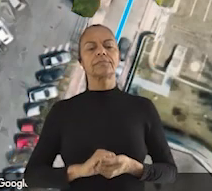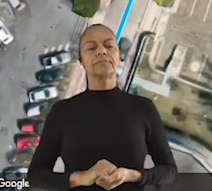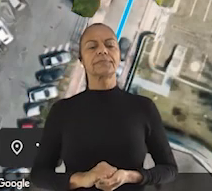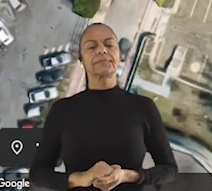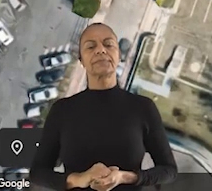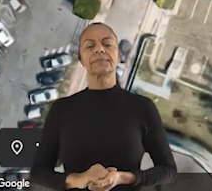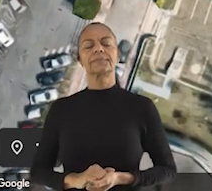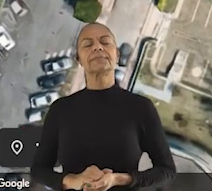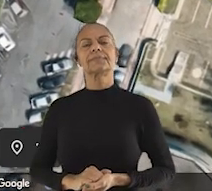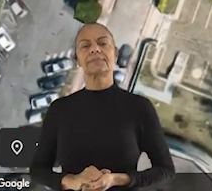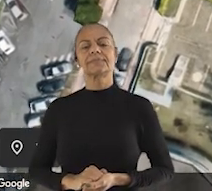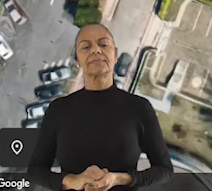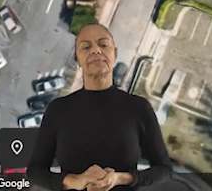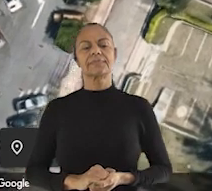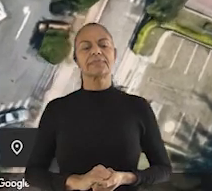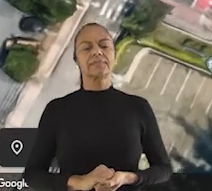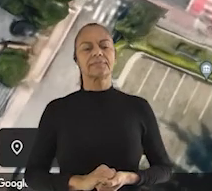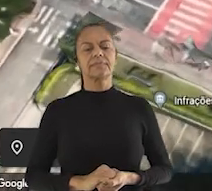Aqui.